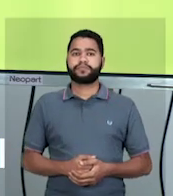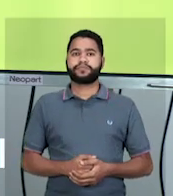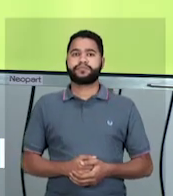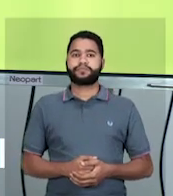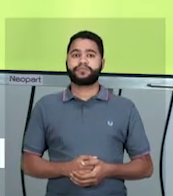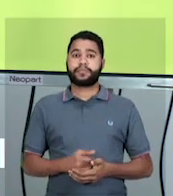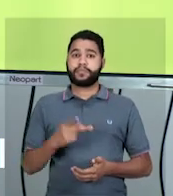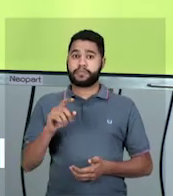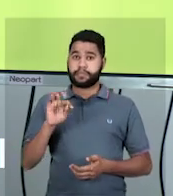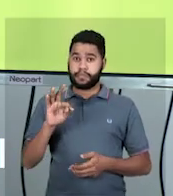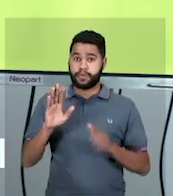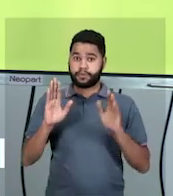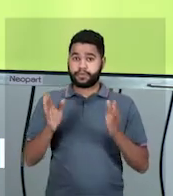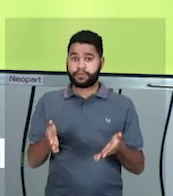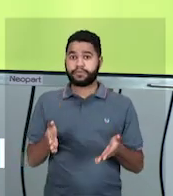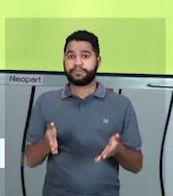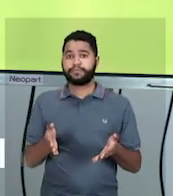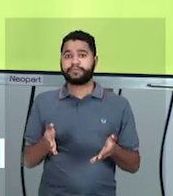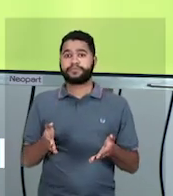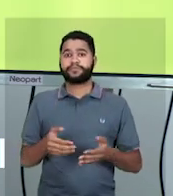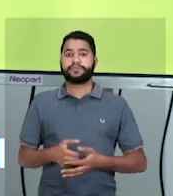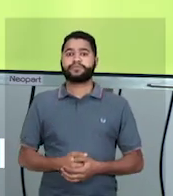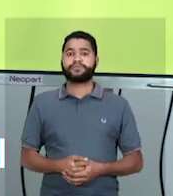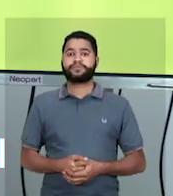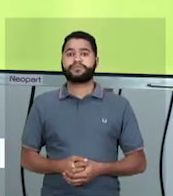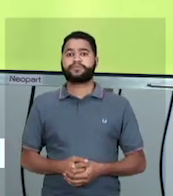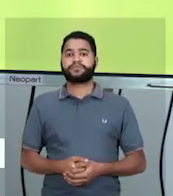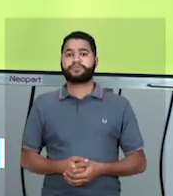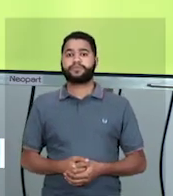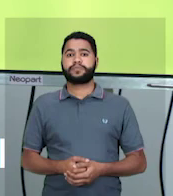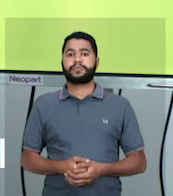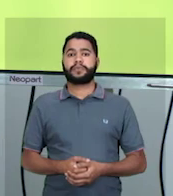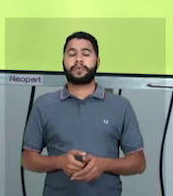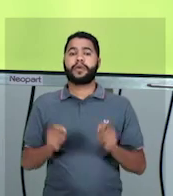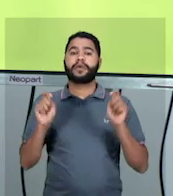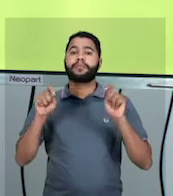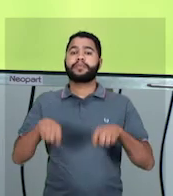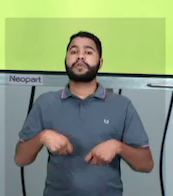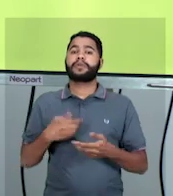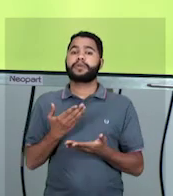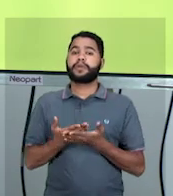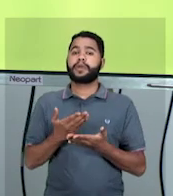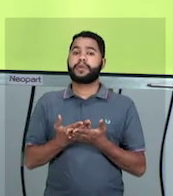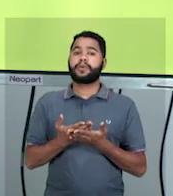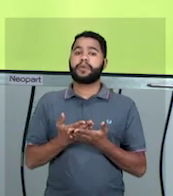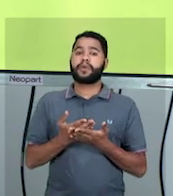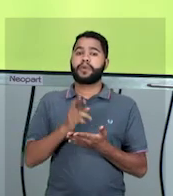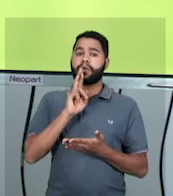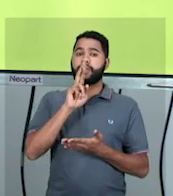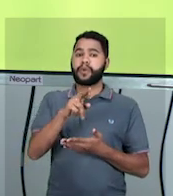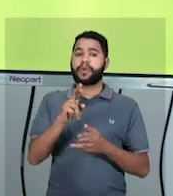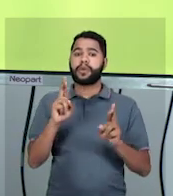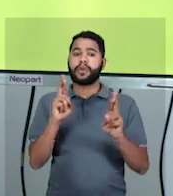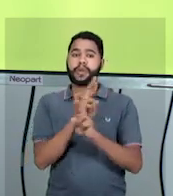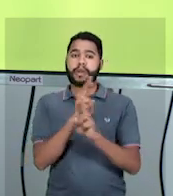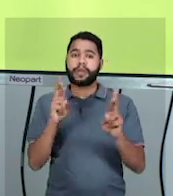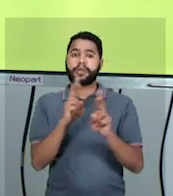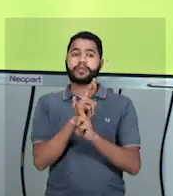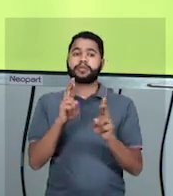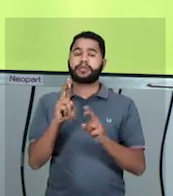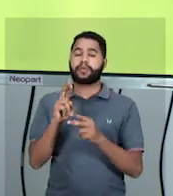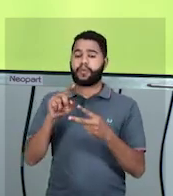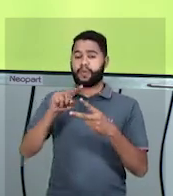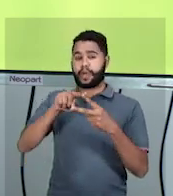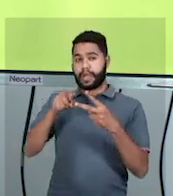já pegou o seu Pet Então vamos lá a habilidade desta aula resolver problema utilizando a relação entre